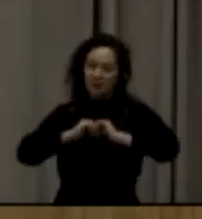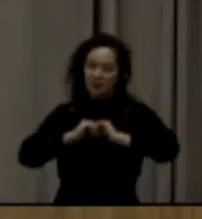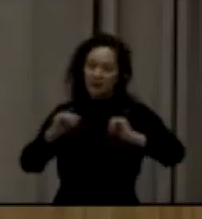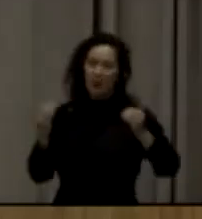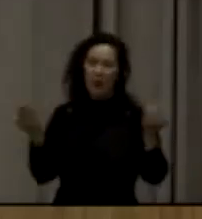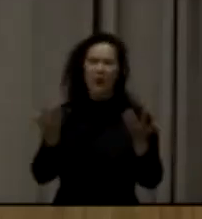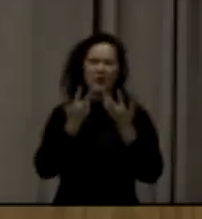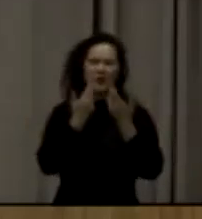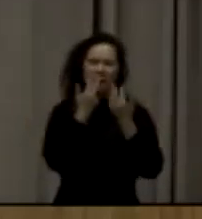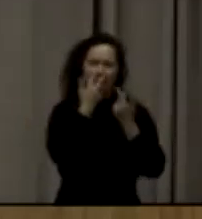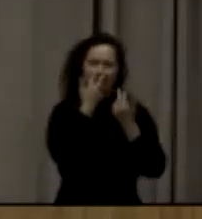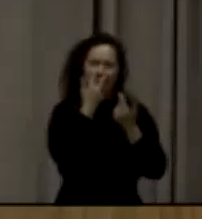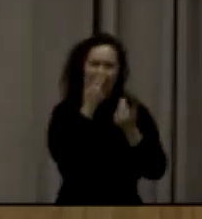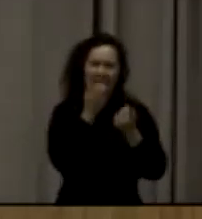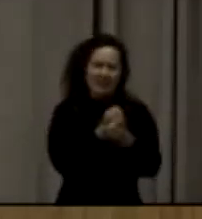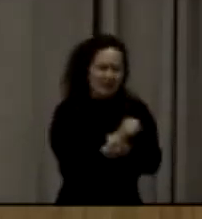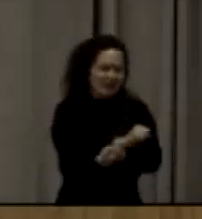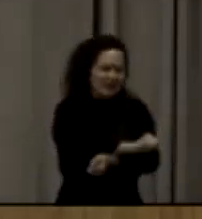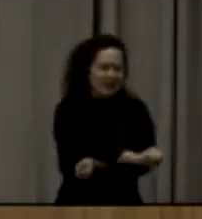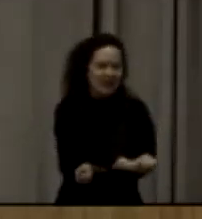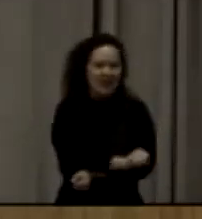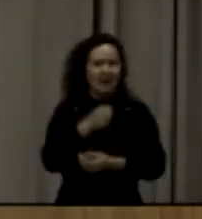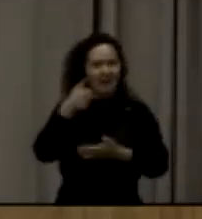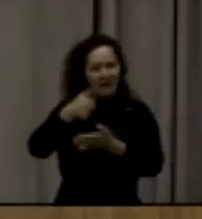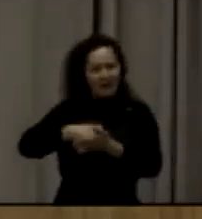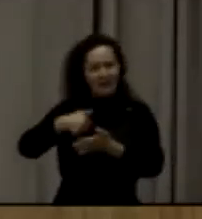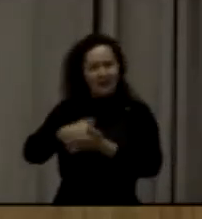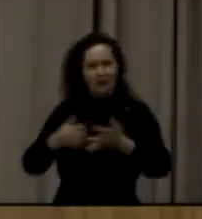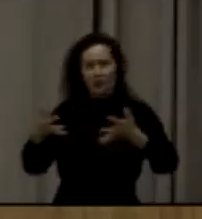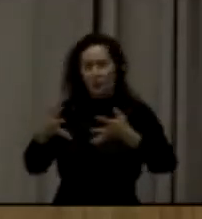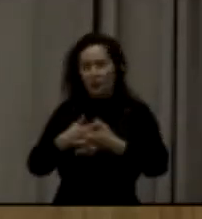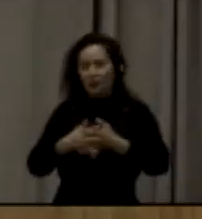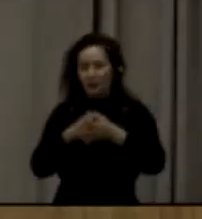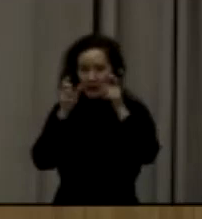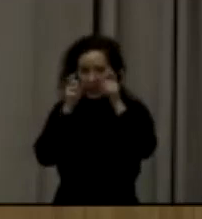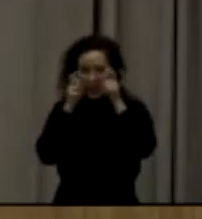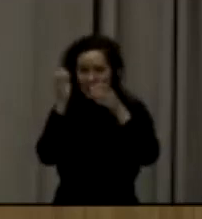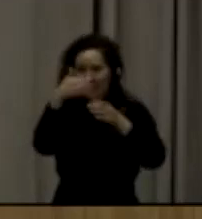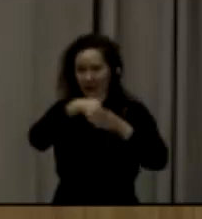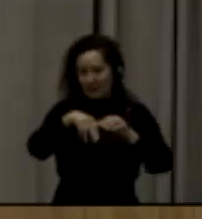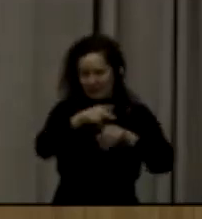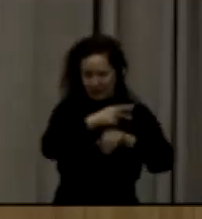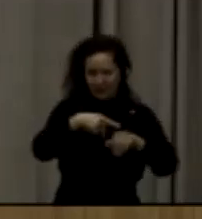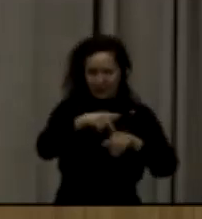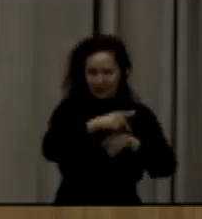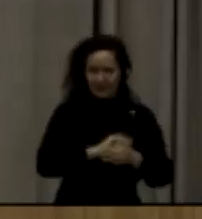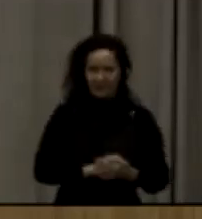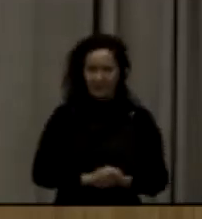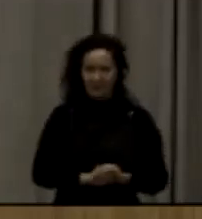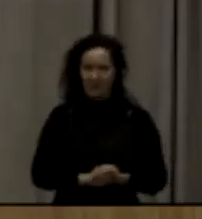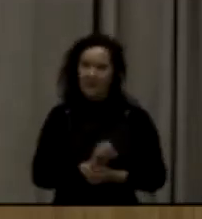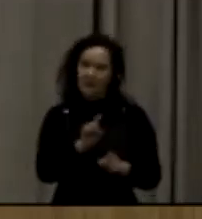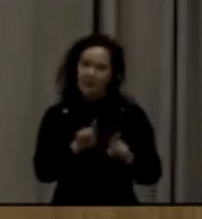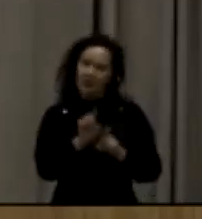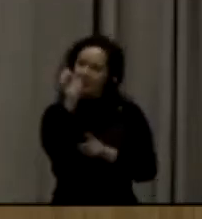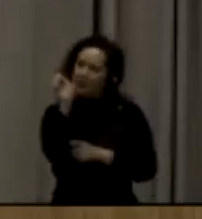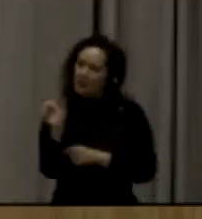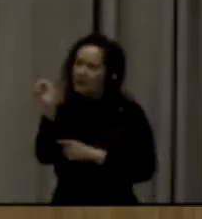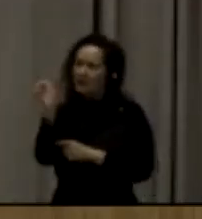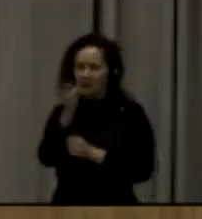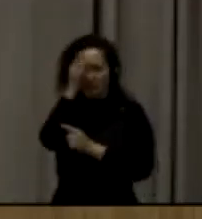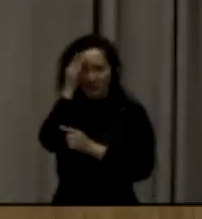são escravos dessas lutas, desses conflitos de interesses internos e individuais e